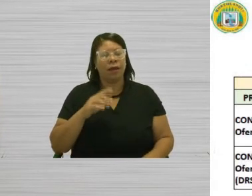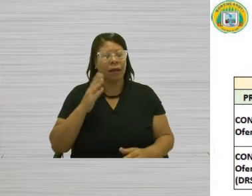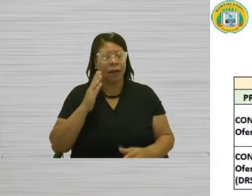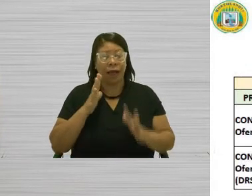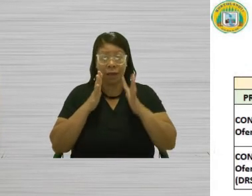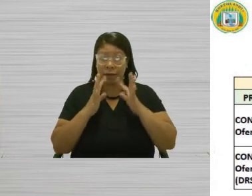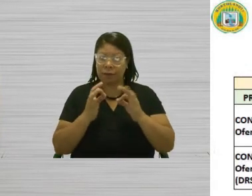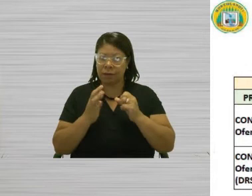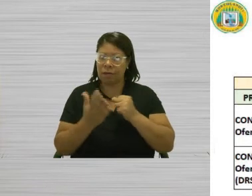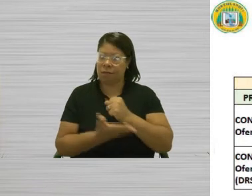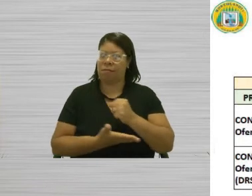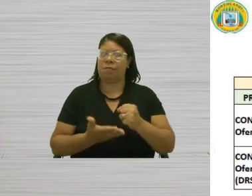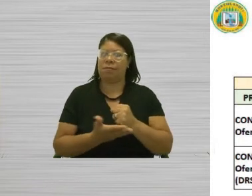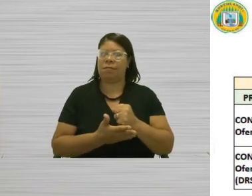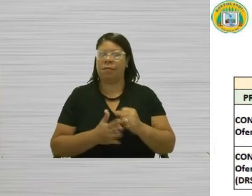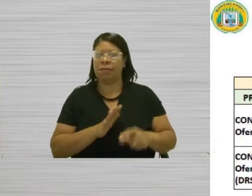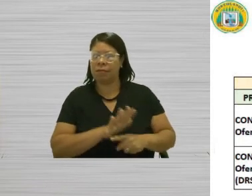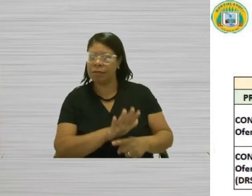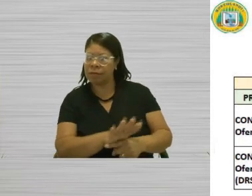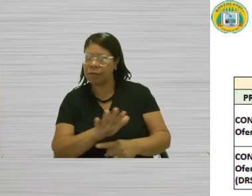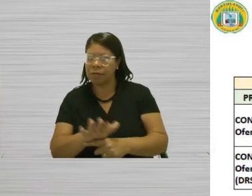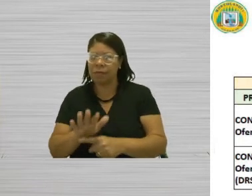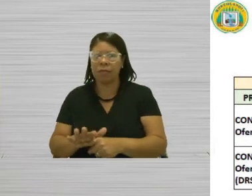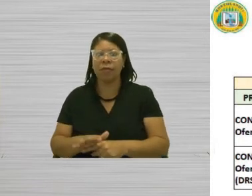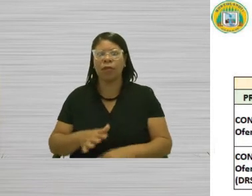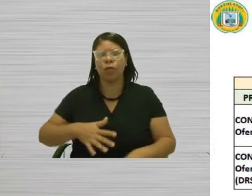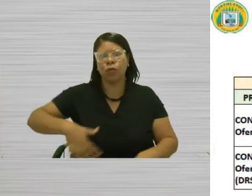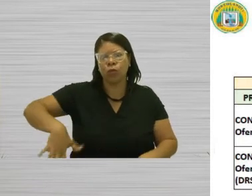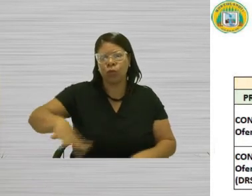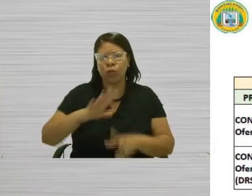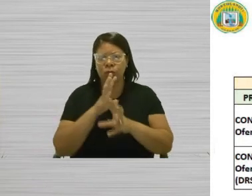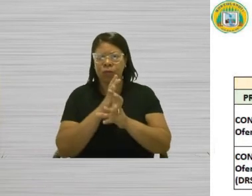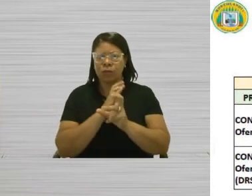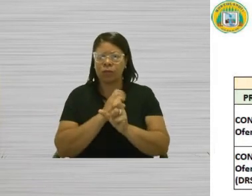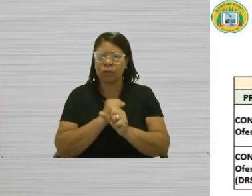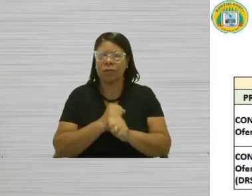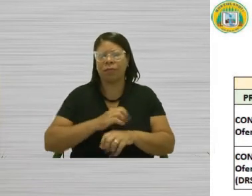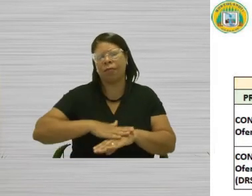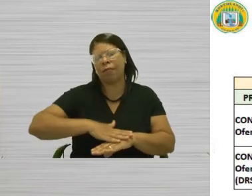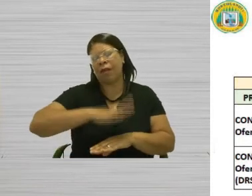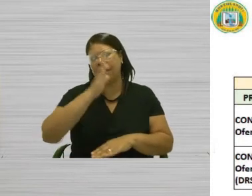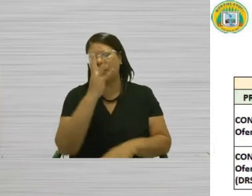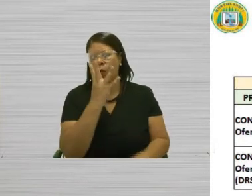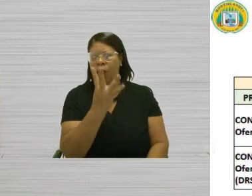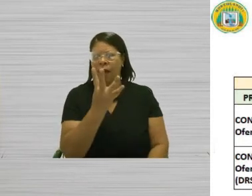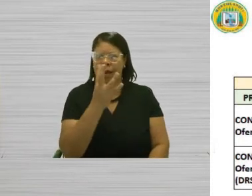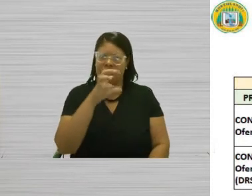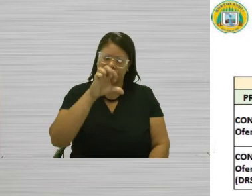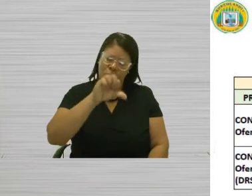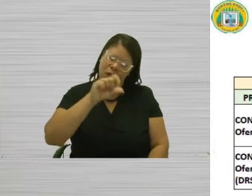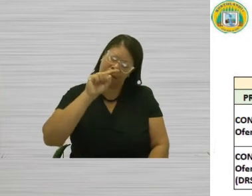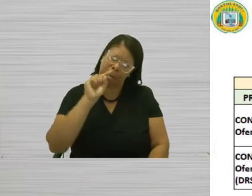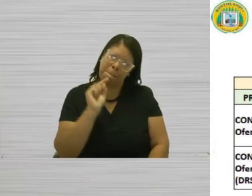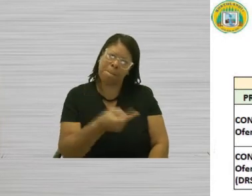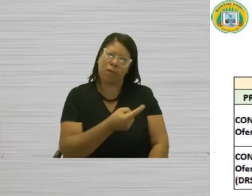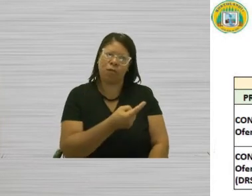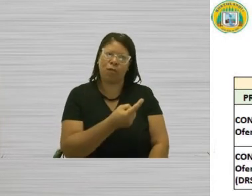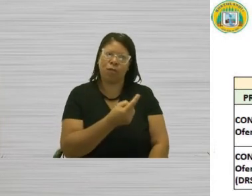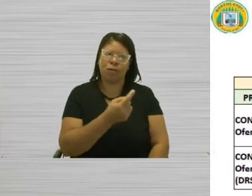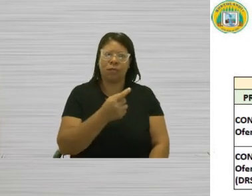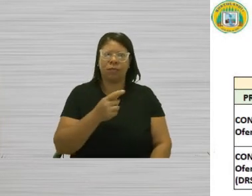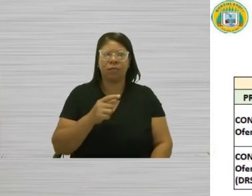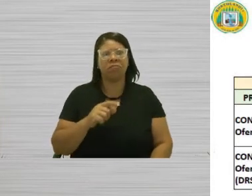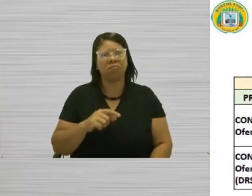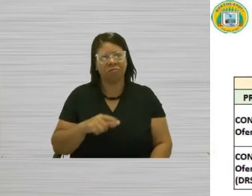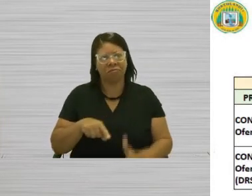especializada e a penitenciária, a gente vê, no total de exames, foram mais de 49 mil exames